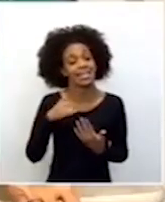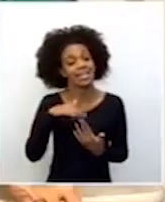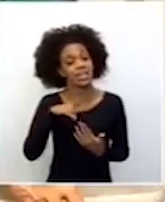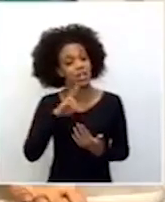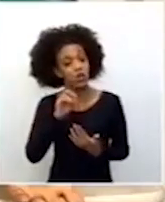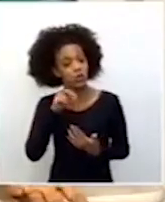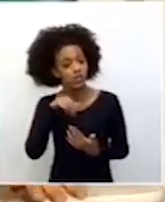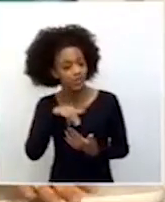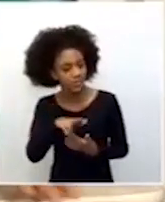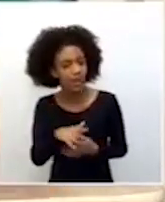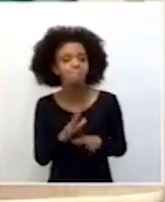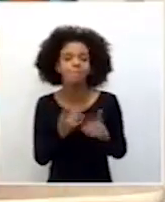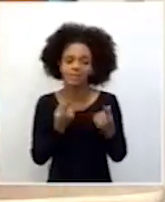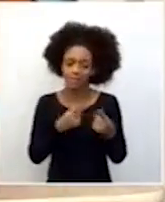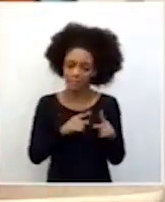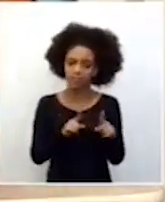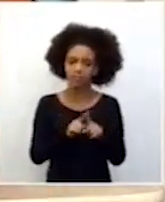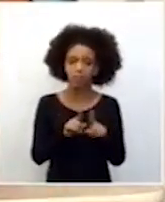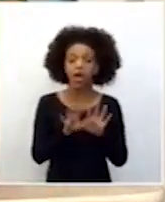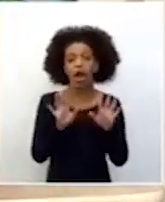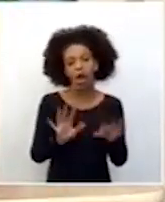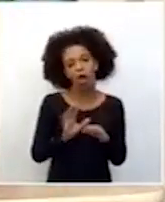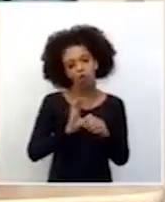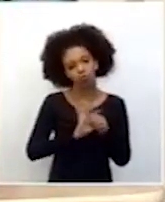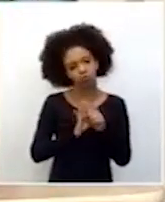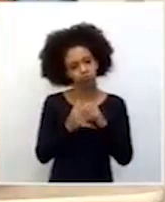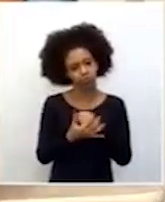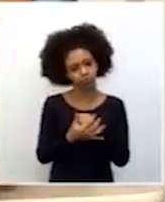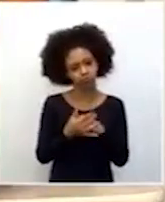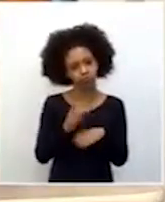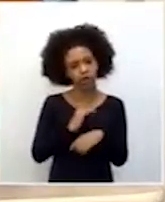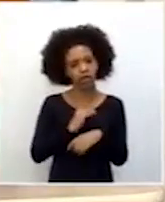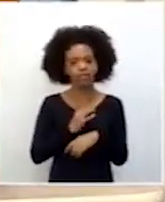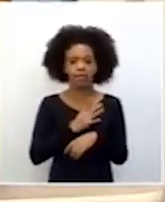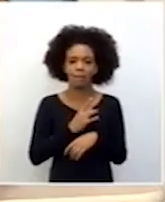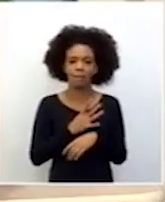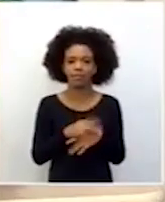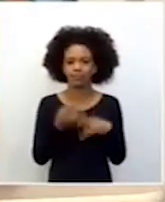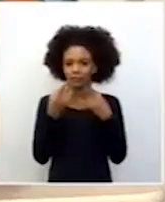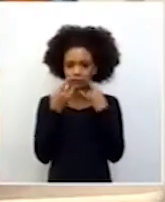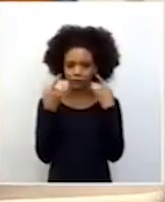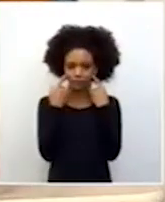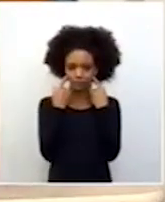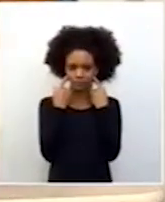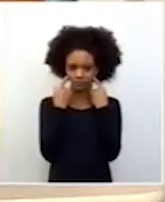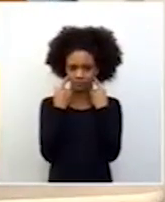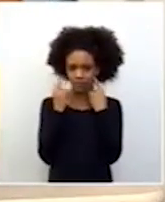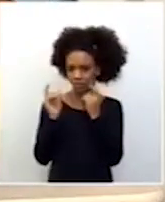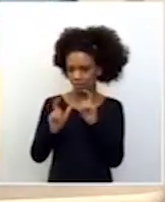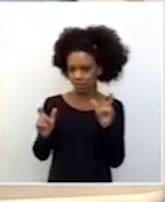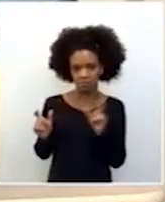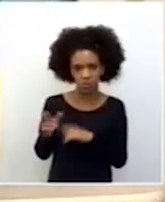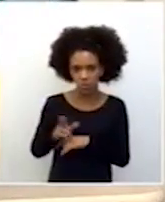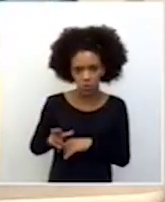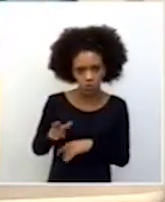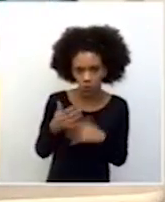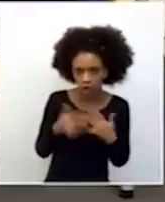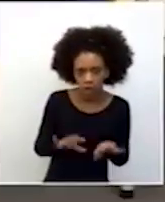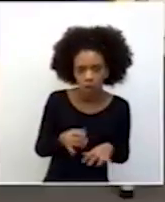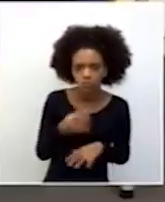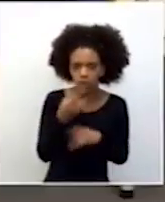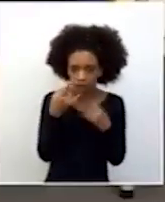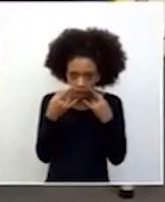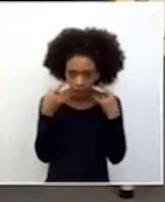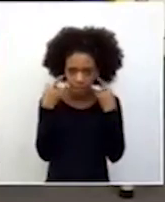uma crítica. Gente, o coronavírus está com medo das pessoas. Coloca a máscara e as pessoas não usam a máscara. O coronavírus